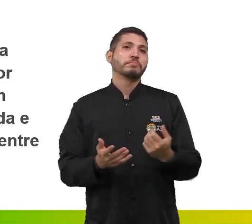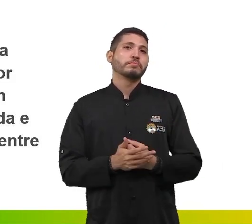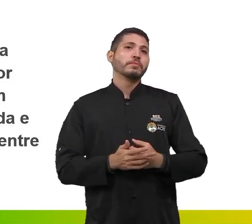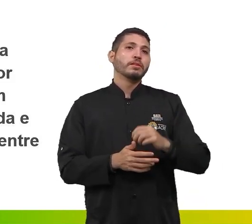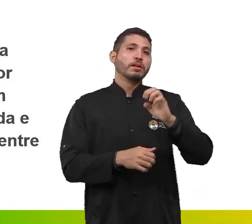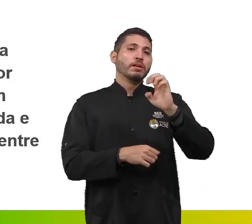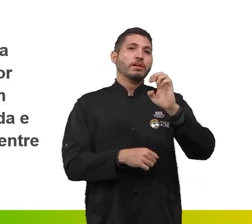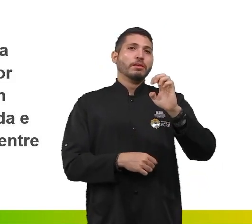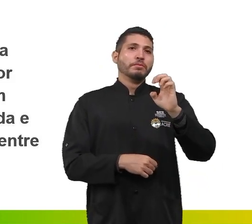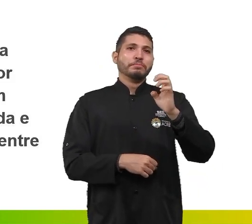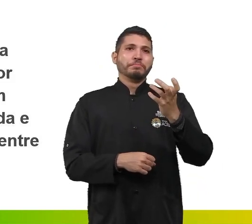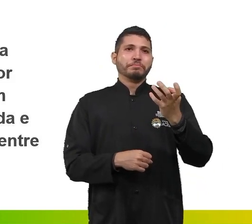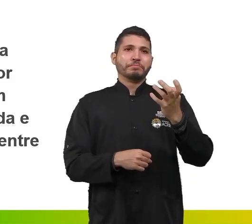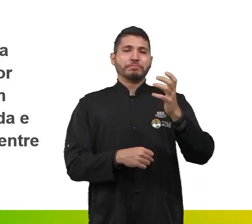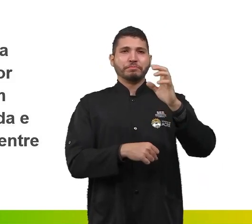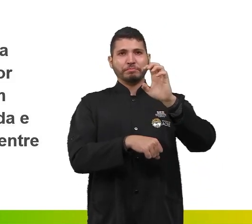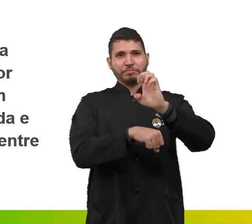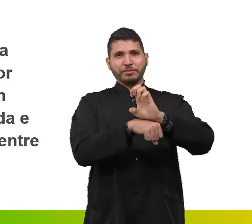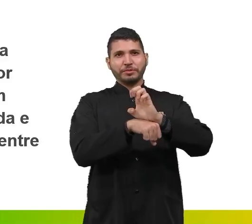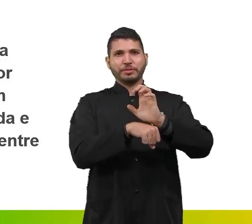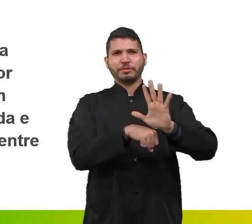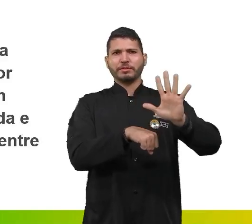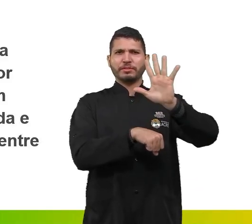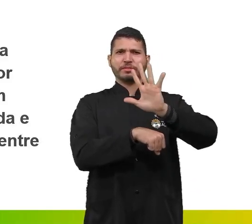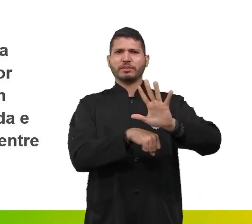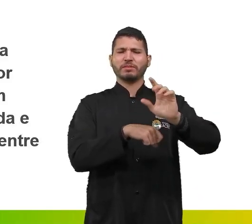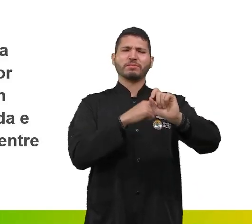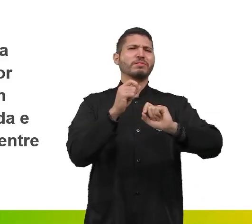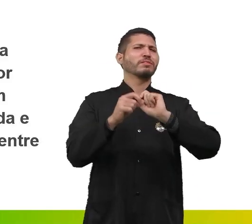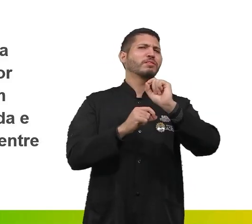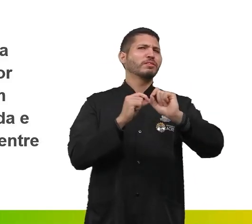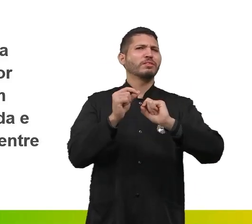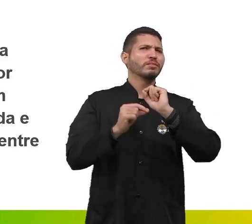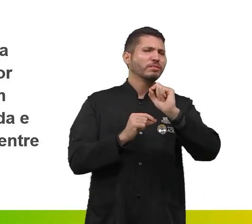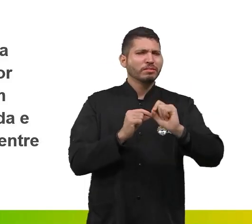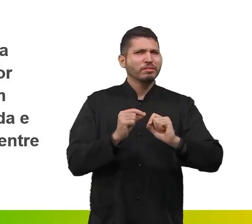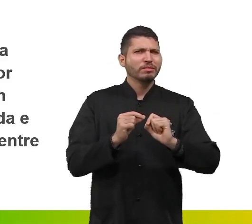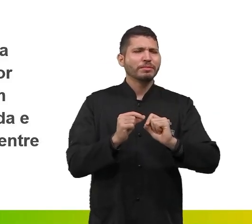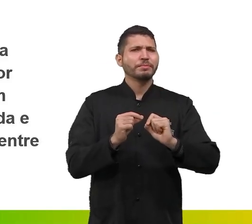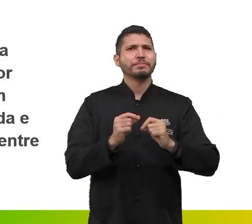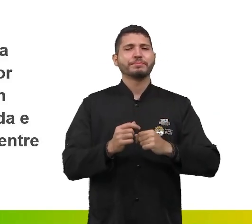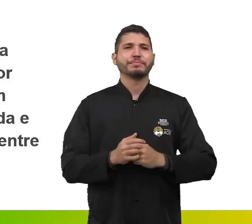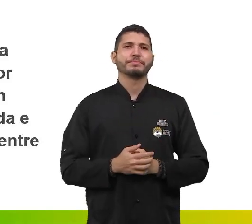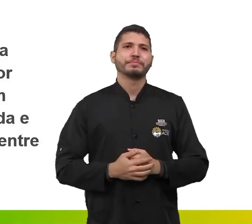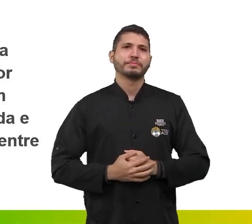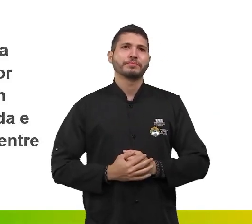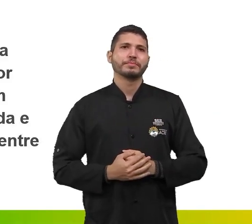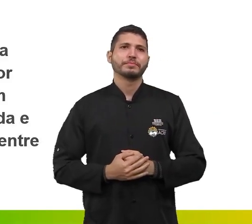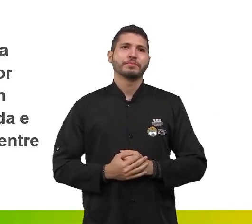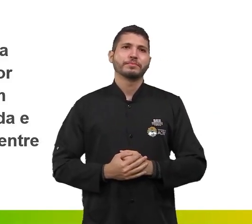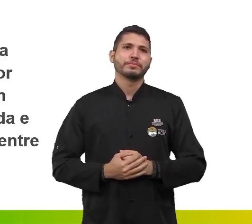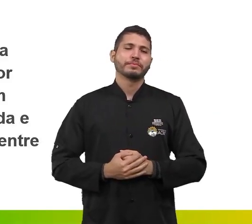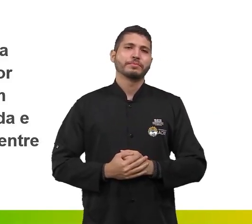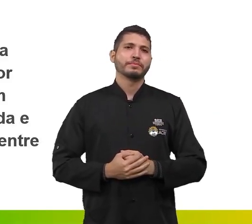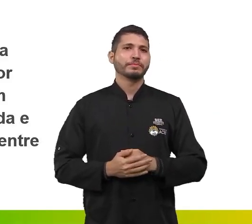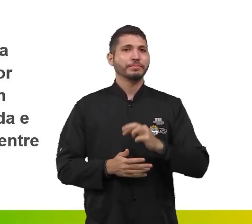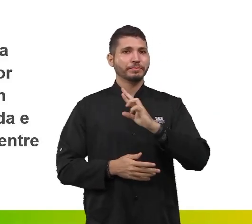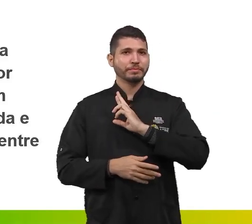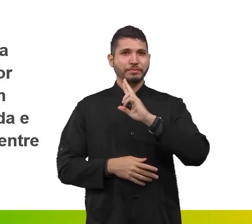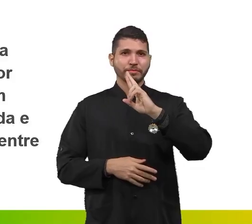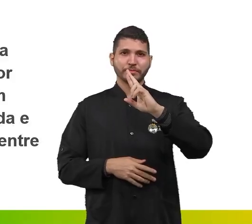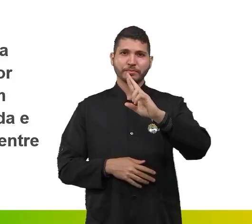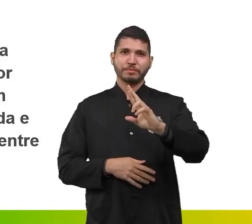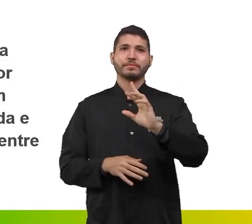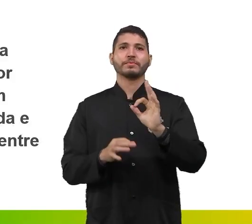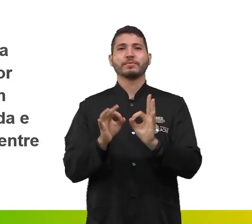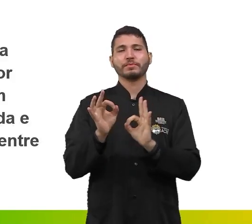Estado Nacional? Você vai responder assim. Estado Nacional, ele representa uma forma